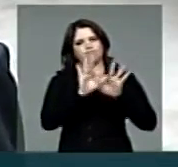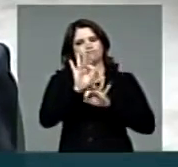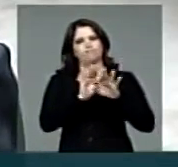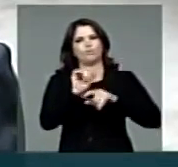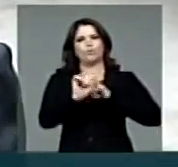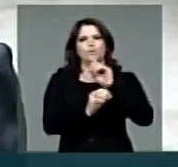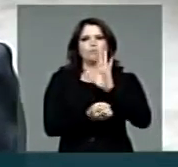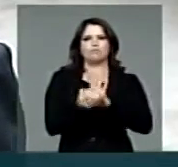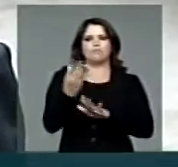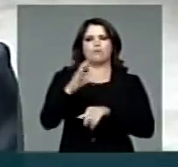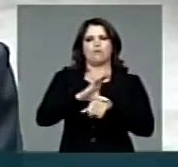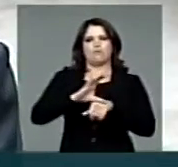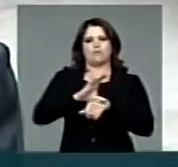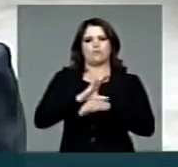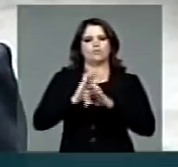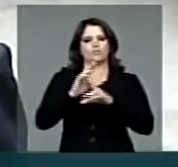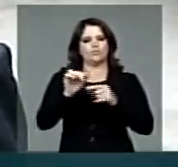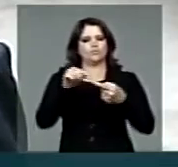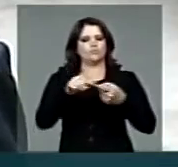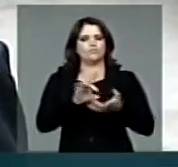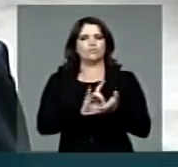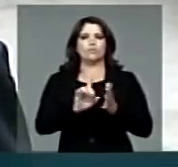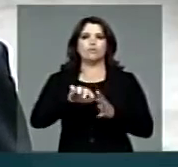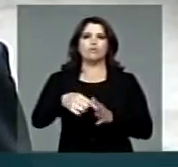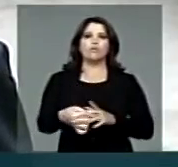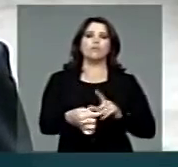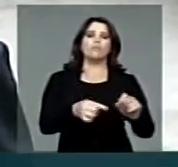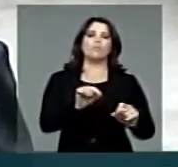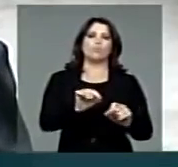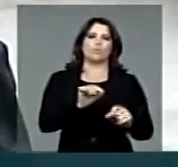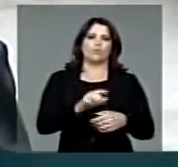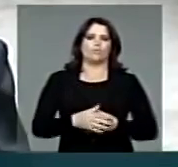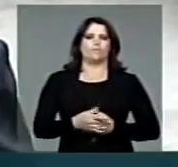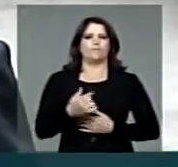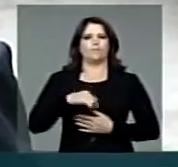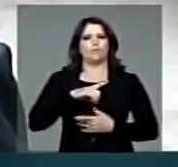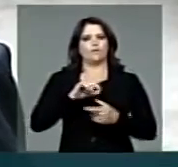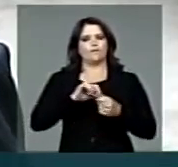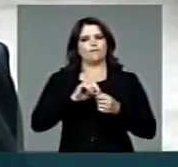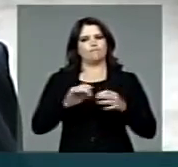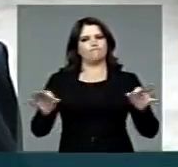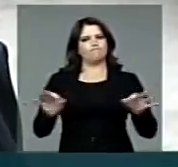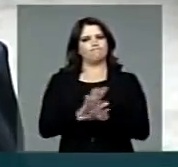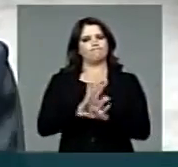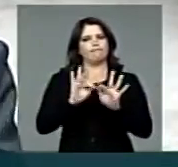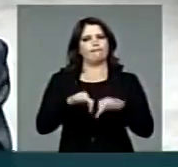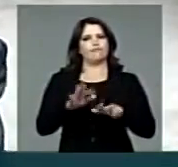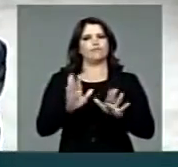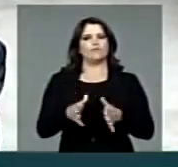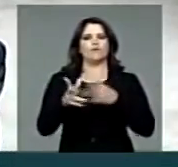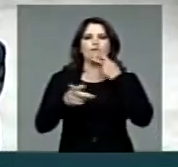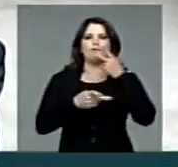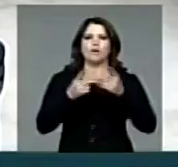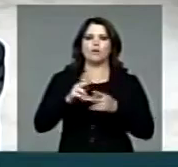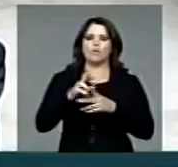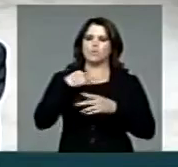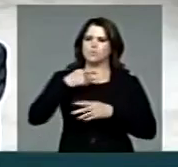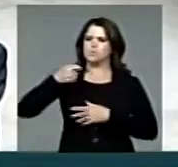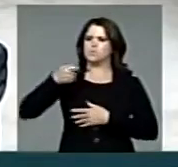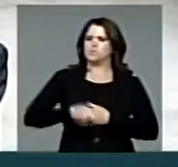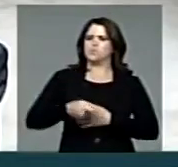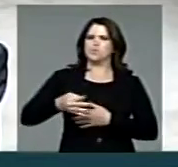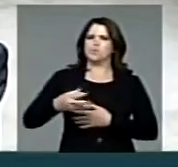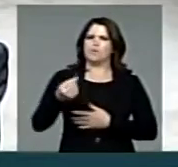a nova carta e, consequentemente, fazemos cessar o regime de arbítrio que